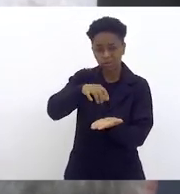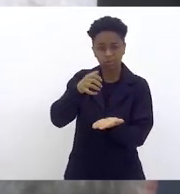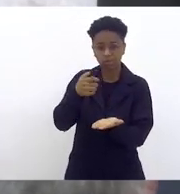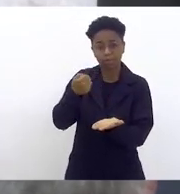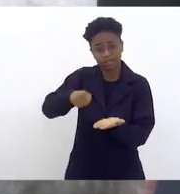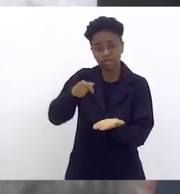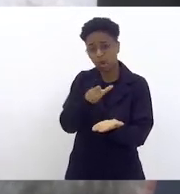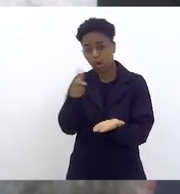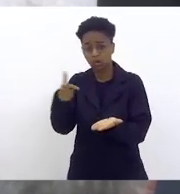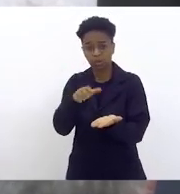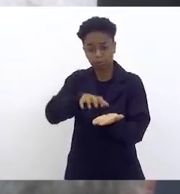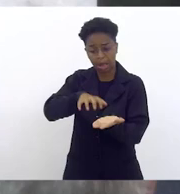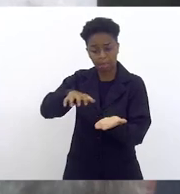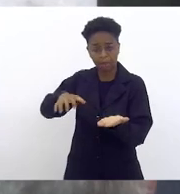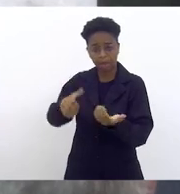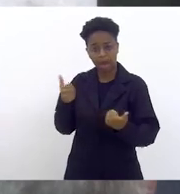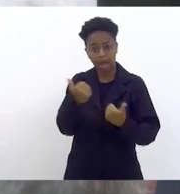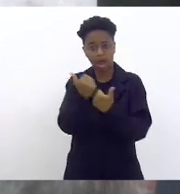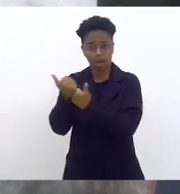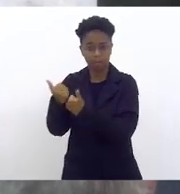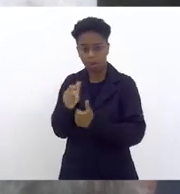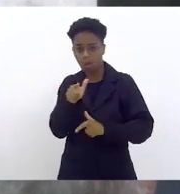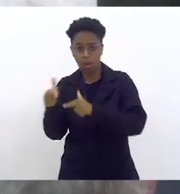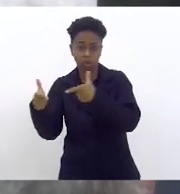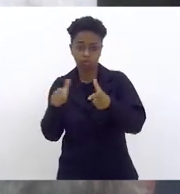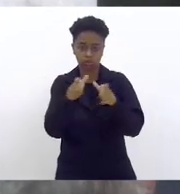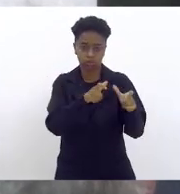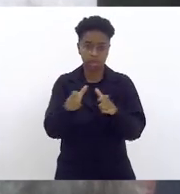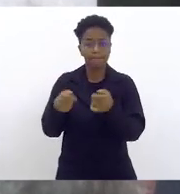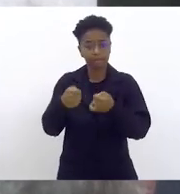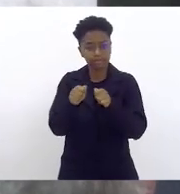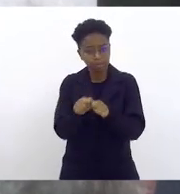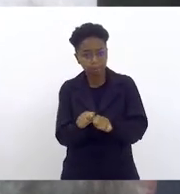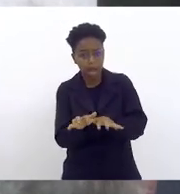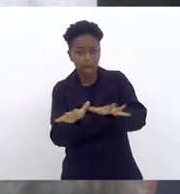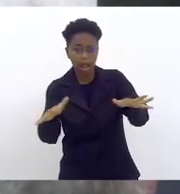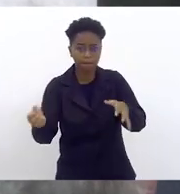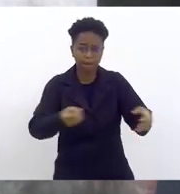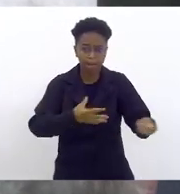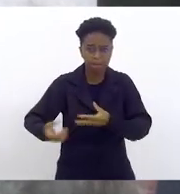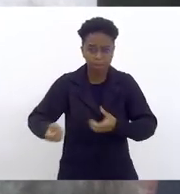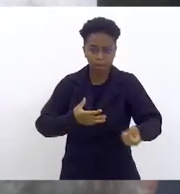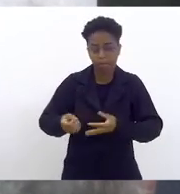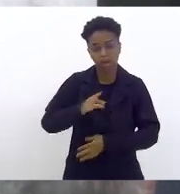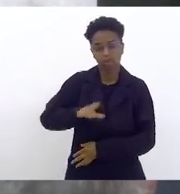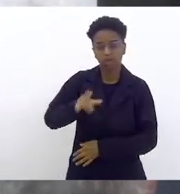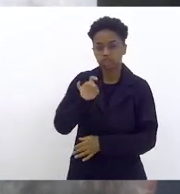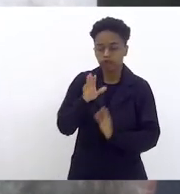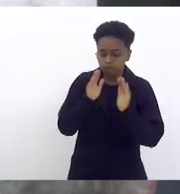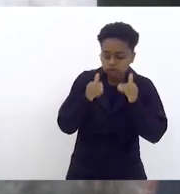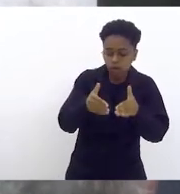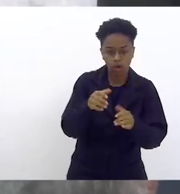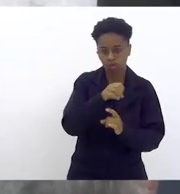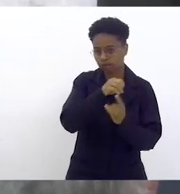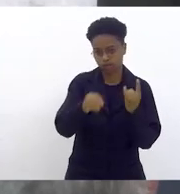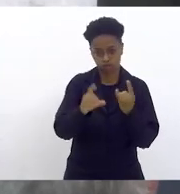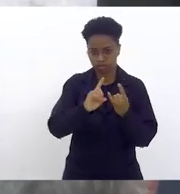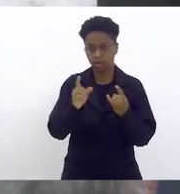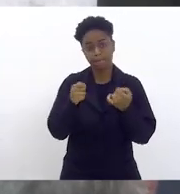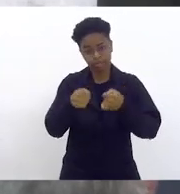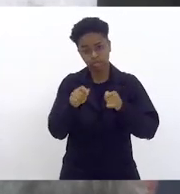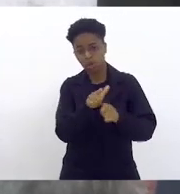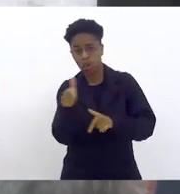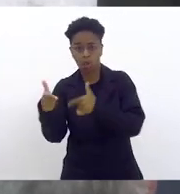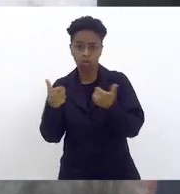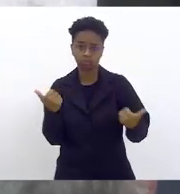ela tem que ser responsável por irradiar essa capacidade de inovação que ela tem de produção para outros atores que possam contribuir com o